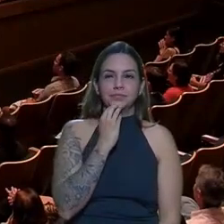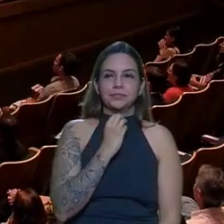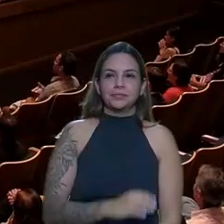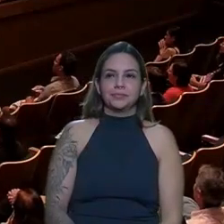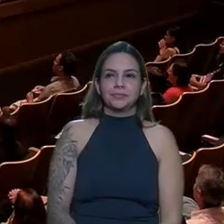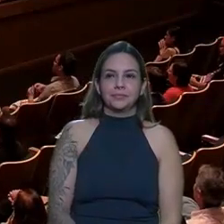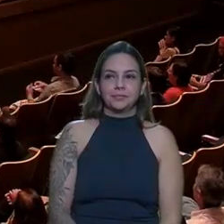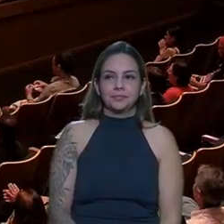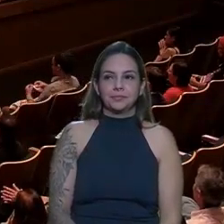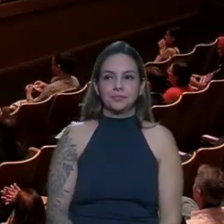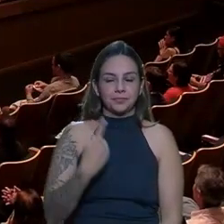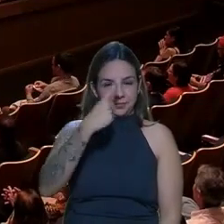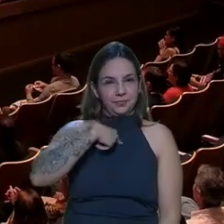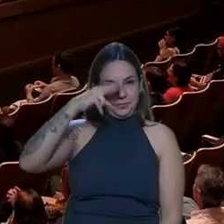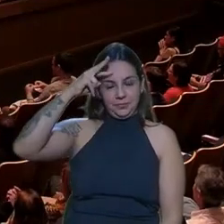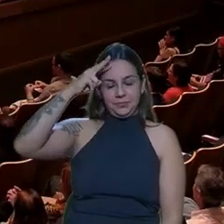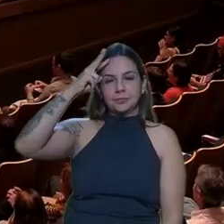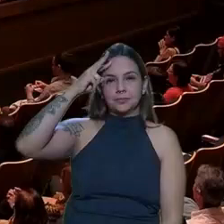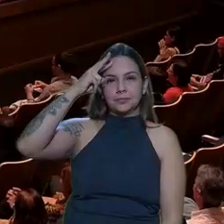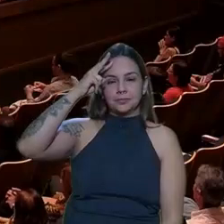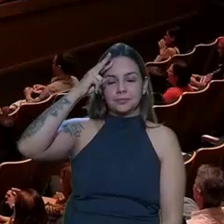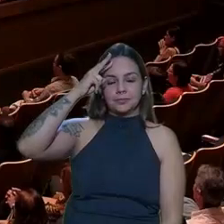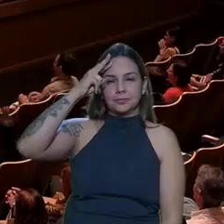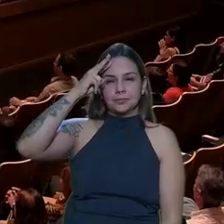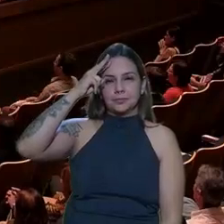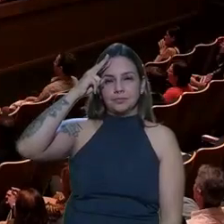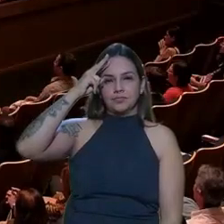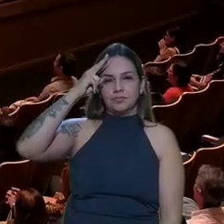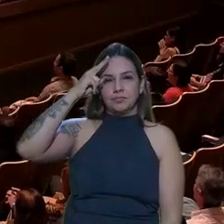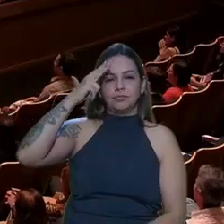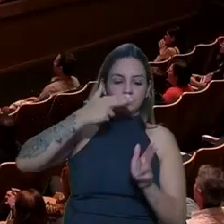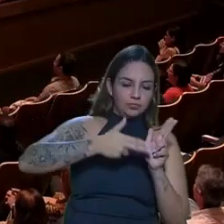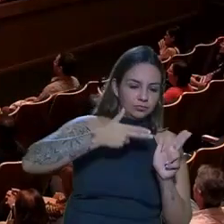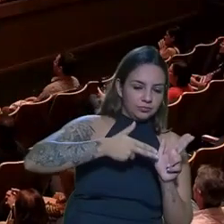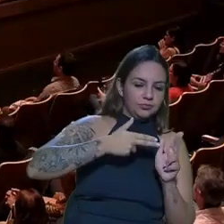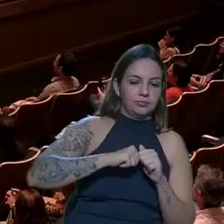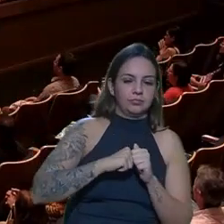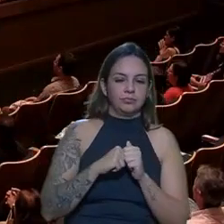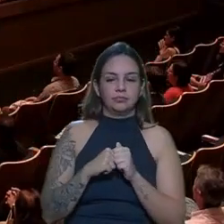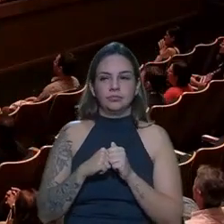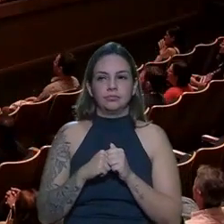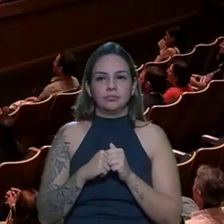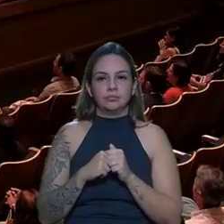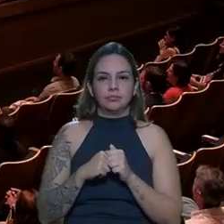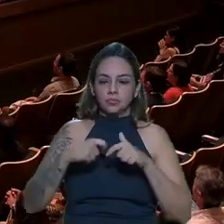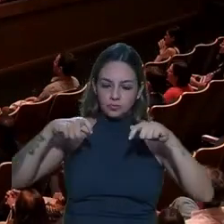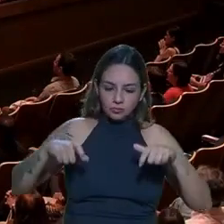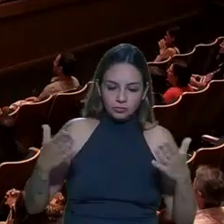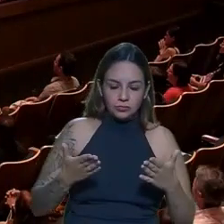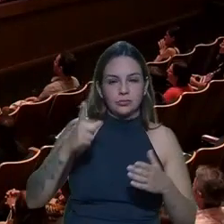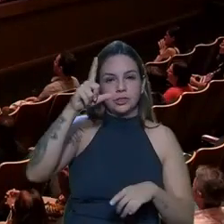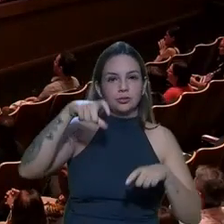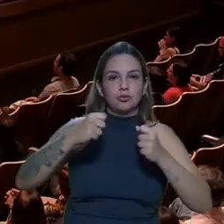É muita coisa, e a gente relembra, né, Fundação, Grande Hotel, estádio, e